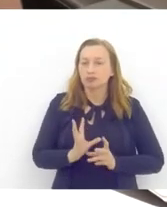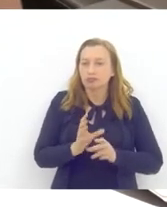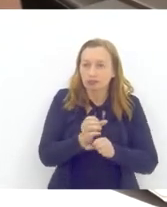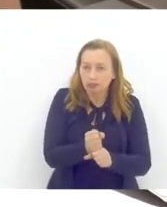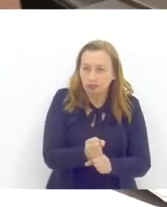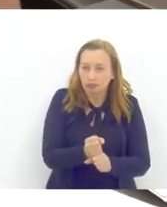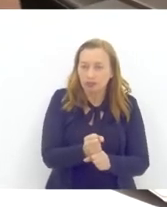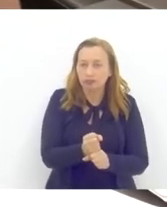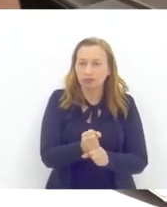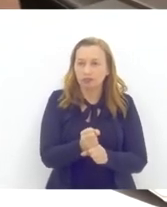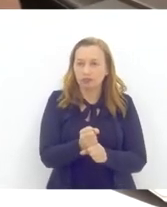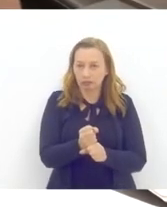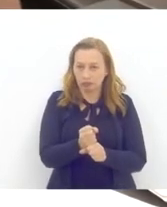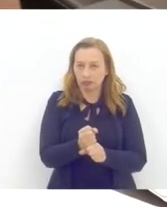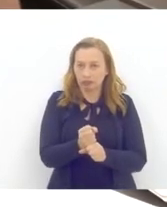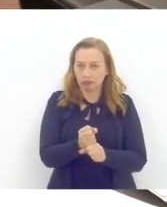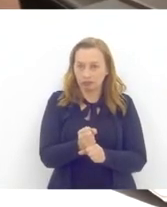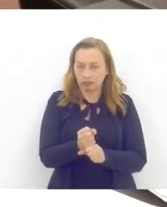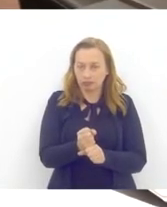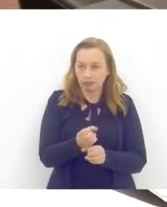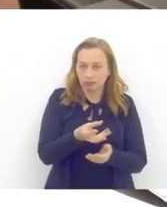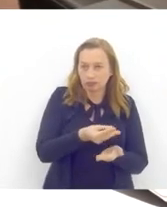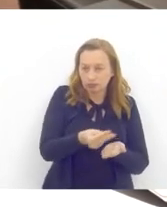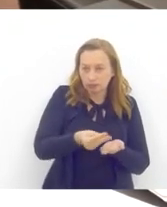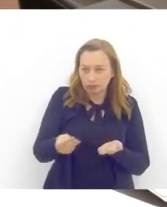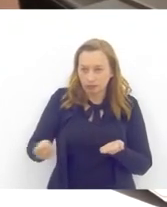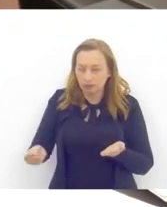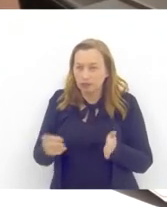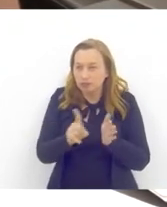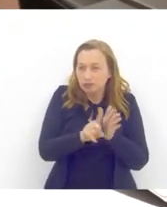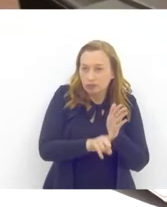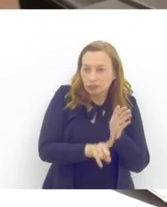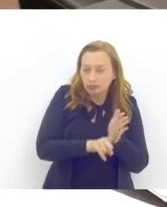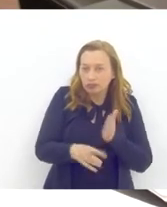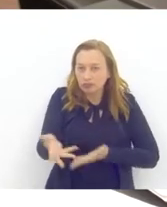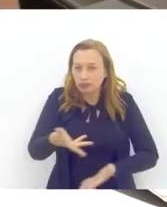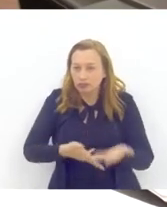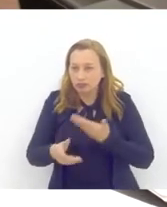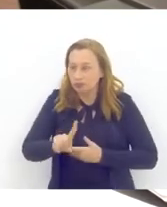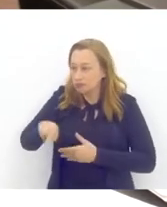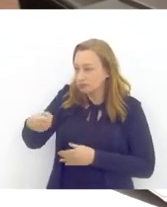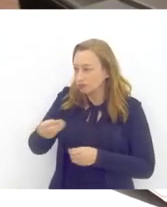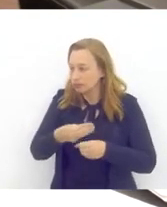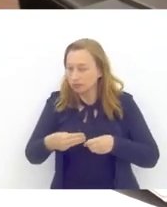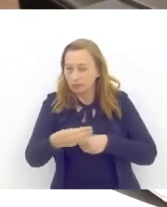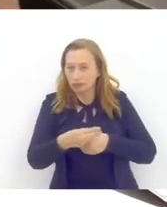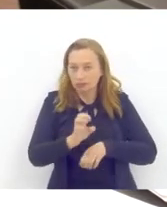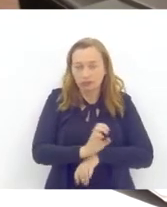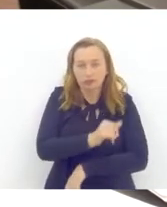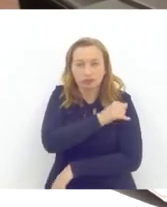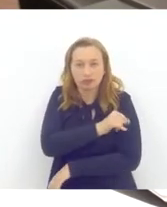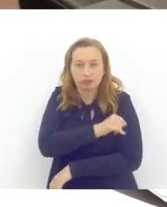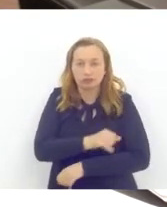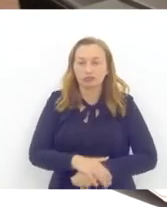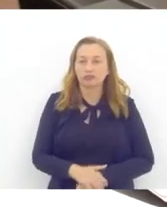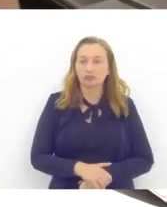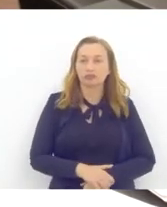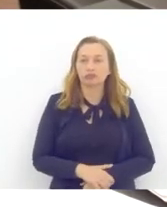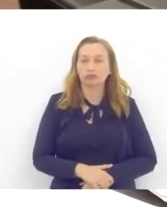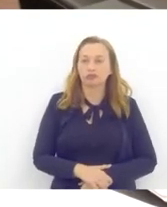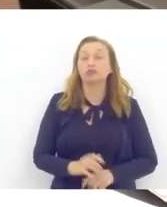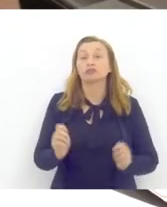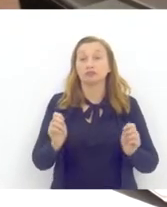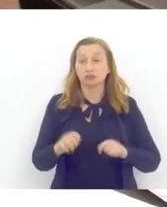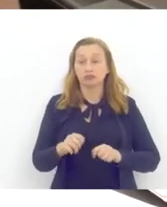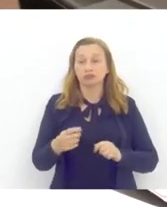de partilha poderá implicar diminuição da cota de participação dos demais municípios do Estado do Rio de Janeiro, com eventual